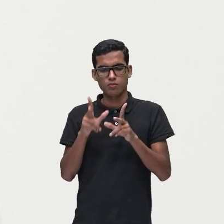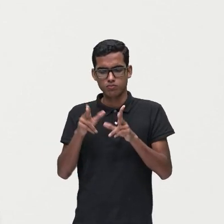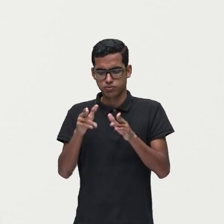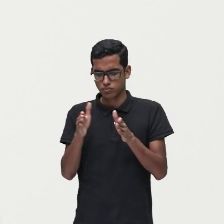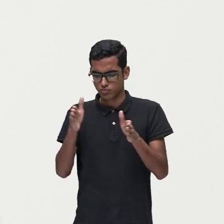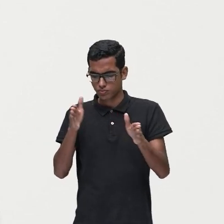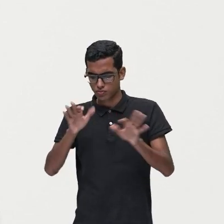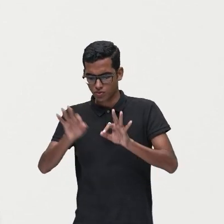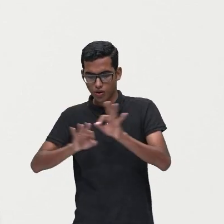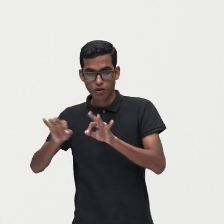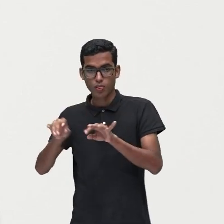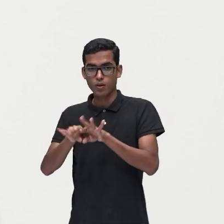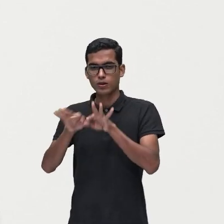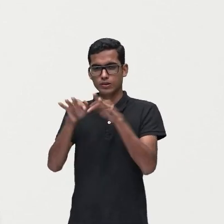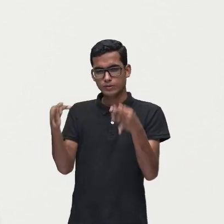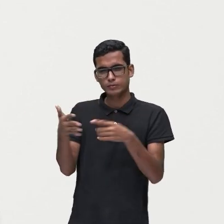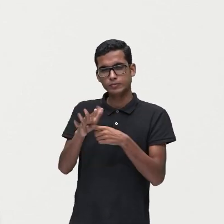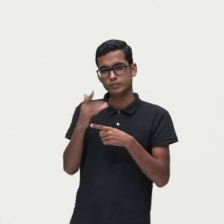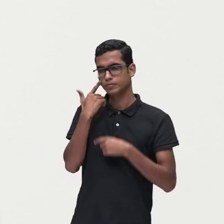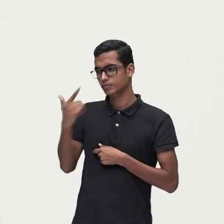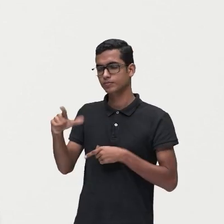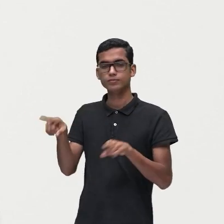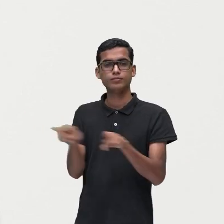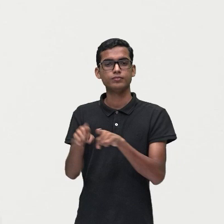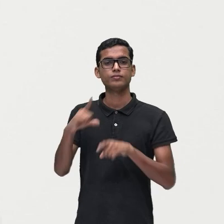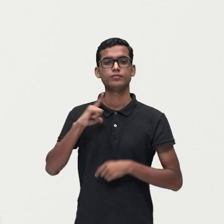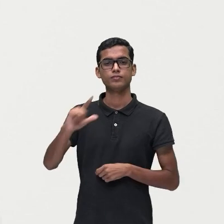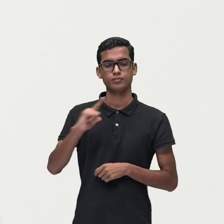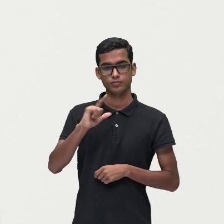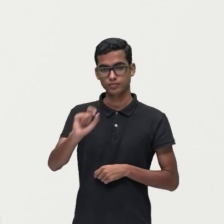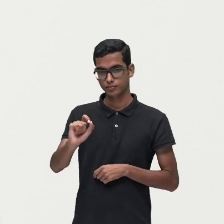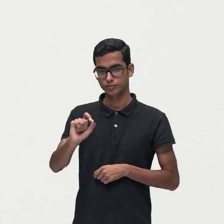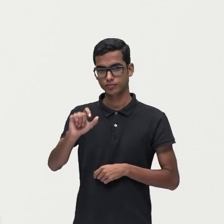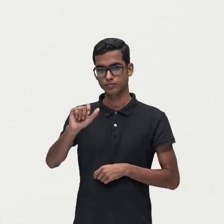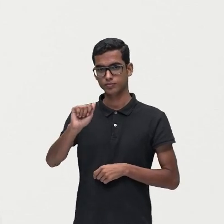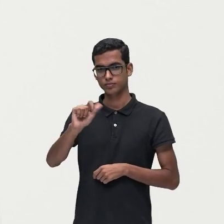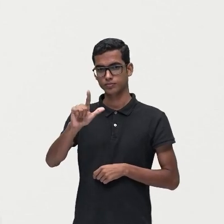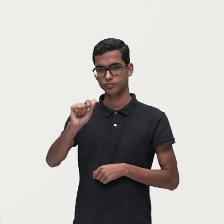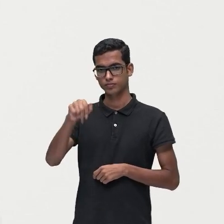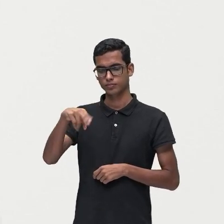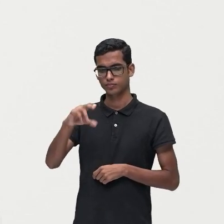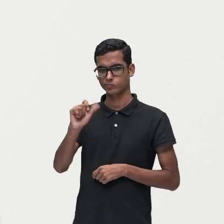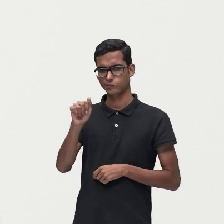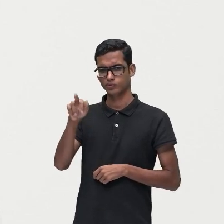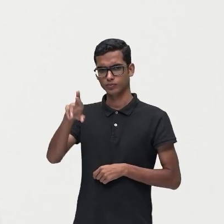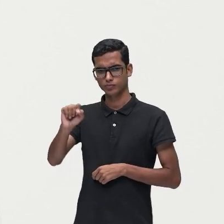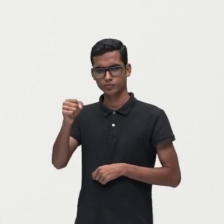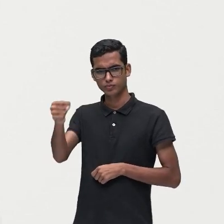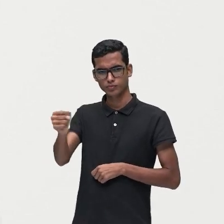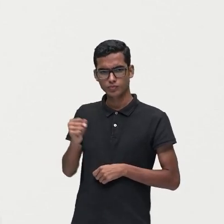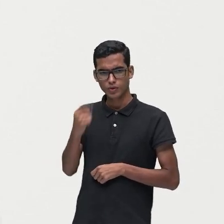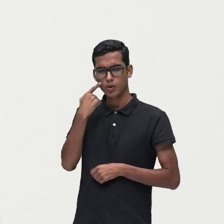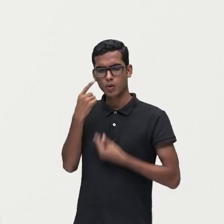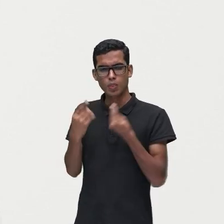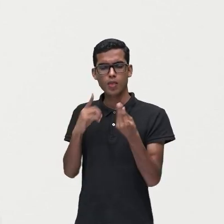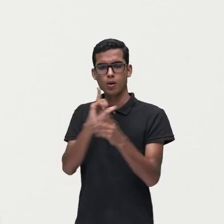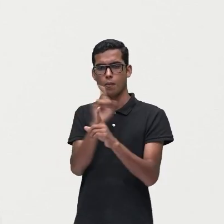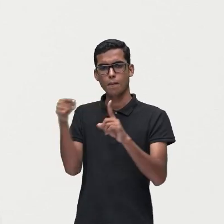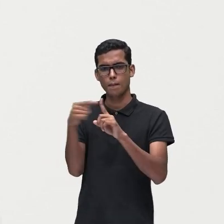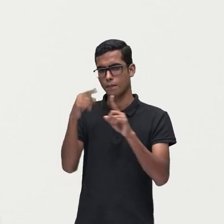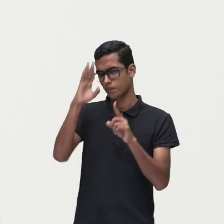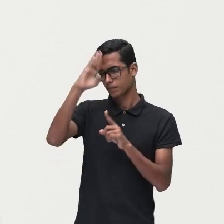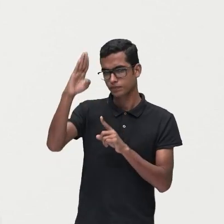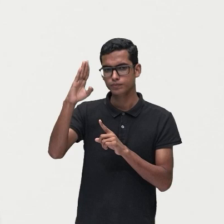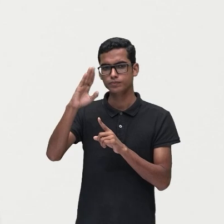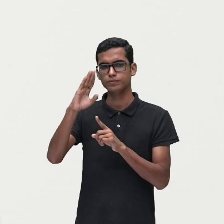nós temos as alavancas, que têm como objetivo, como principal